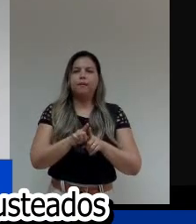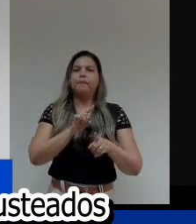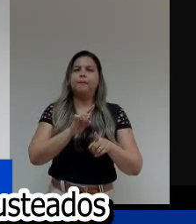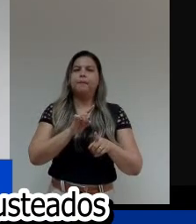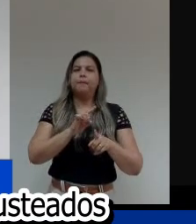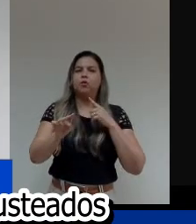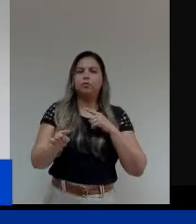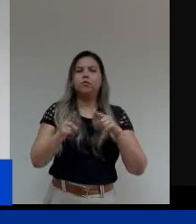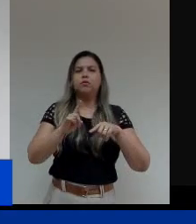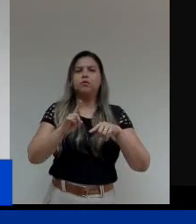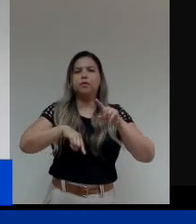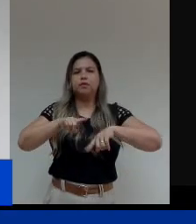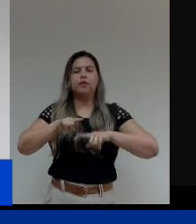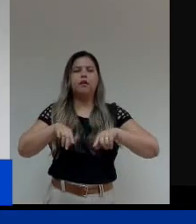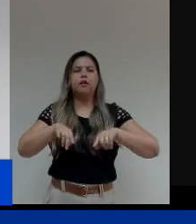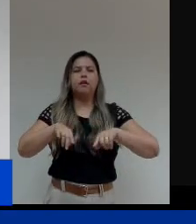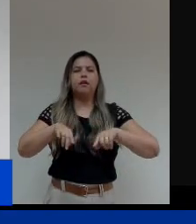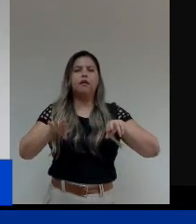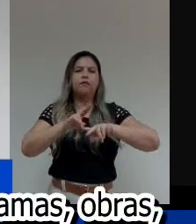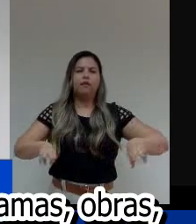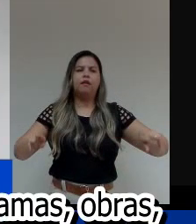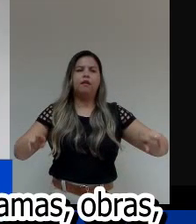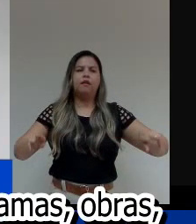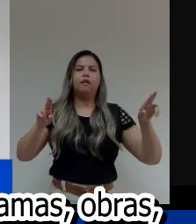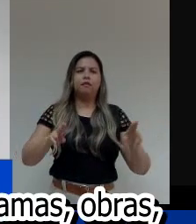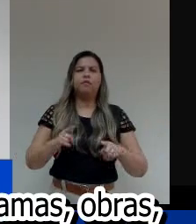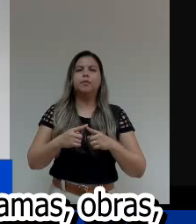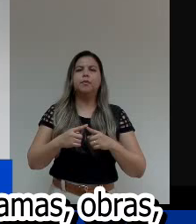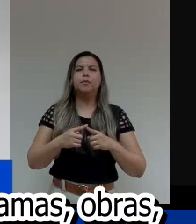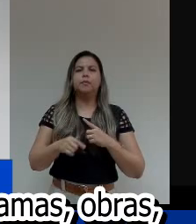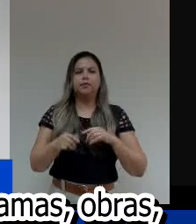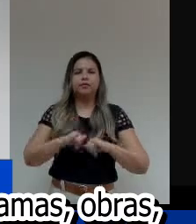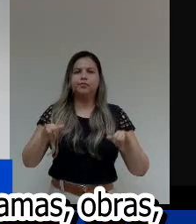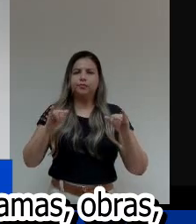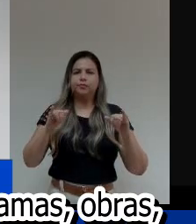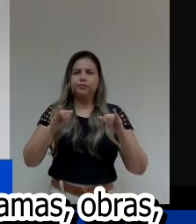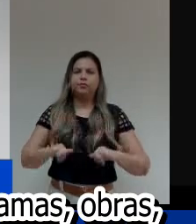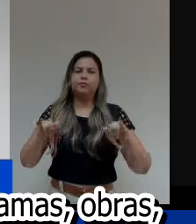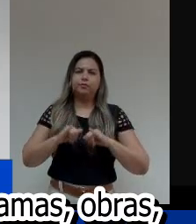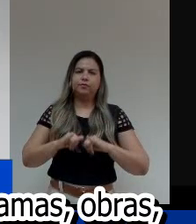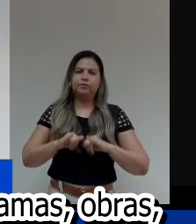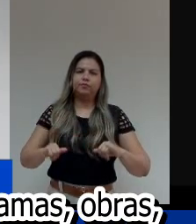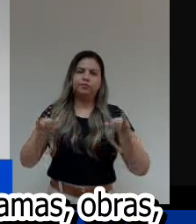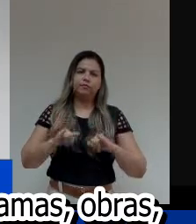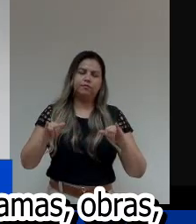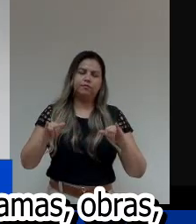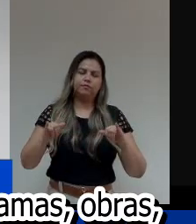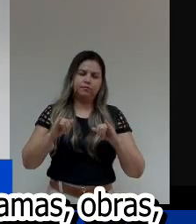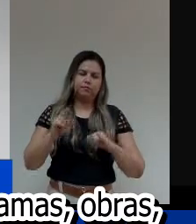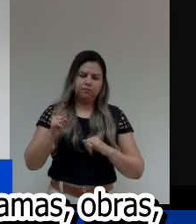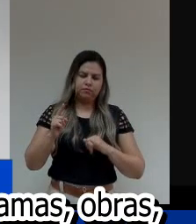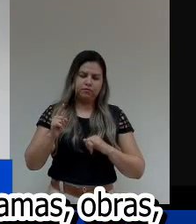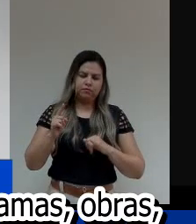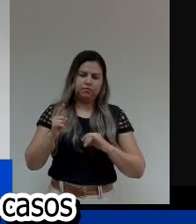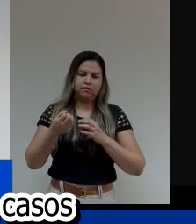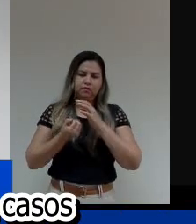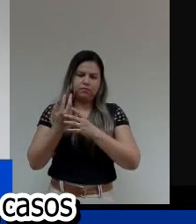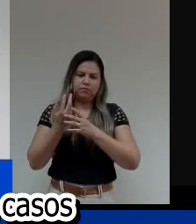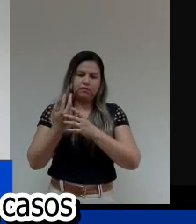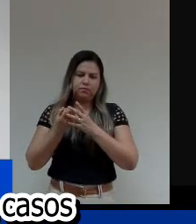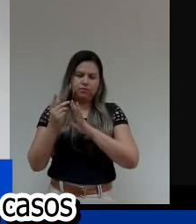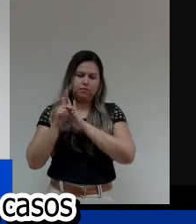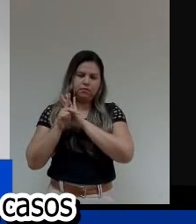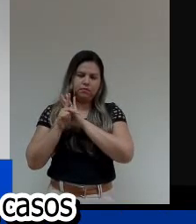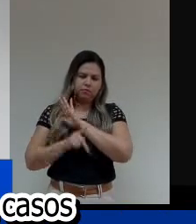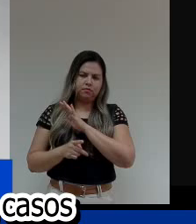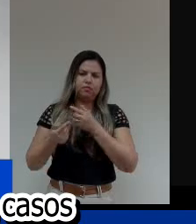materiais ou serviços custeados pelo erário. E proibição de propaganda institucional dos atos, programas, obras, serviços